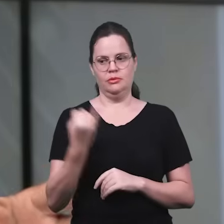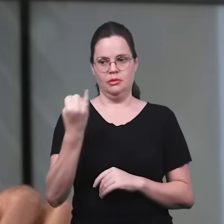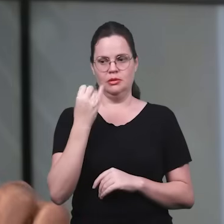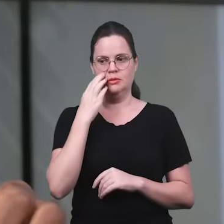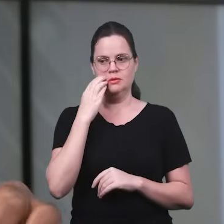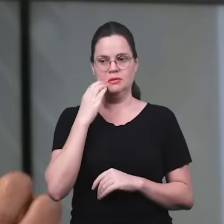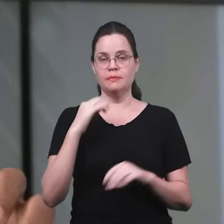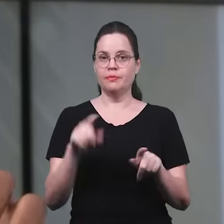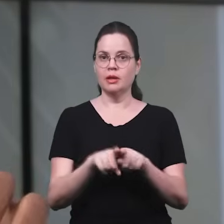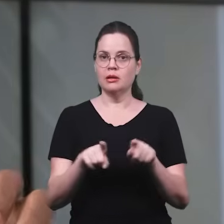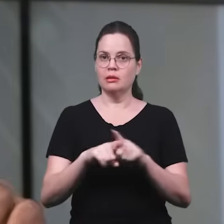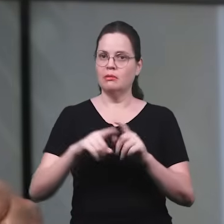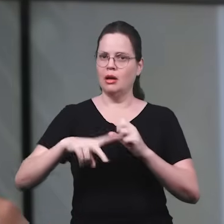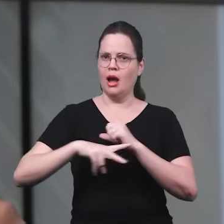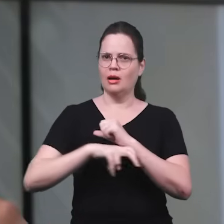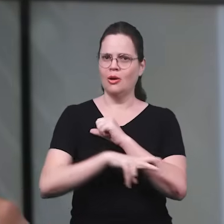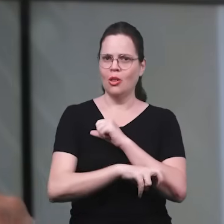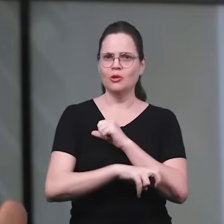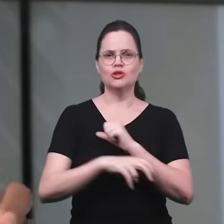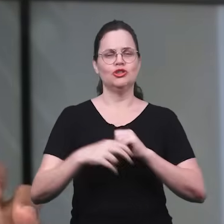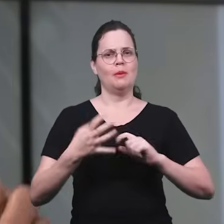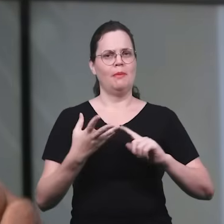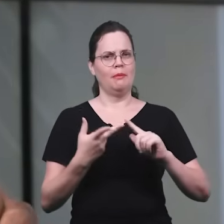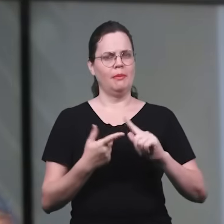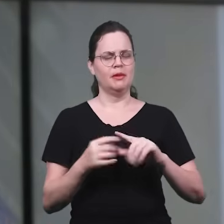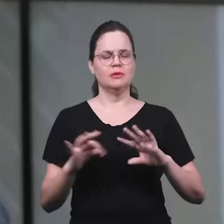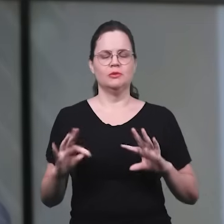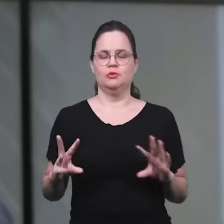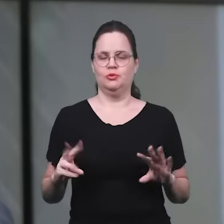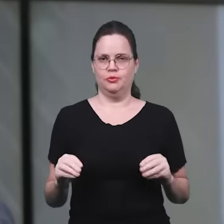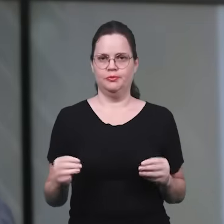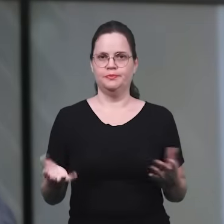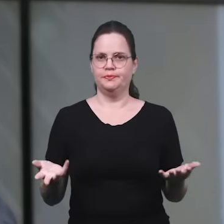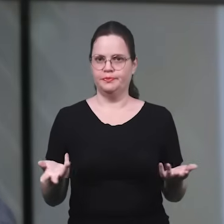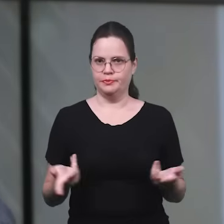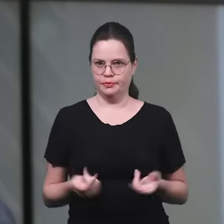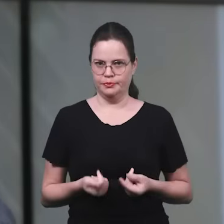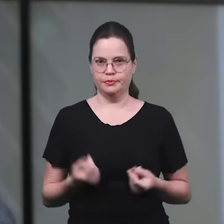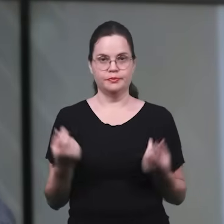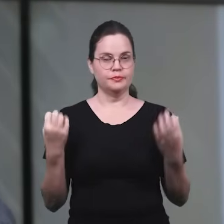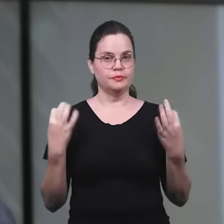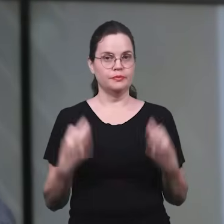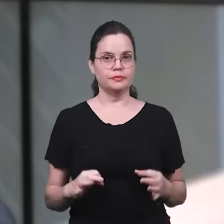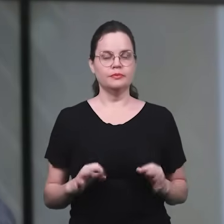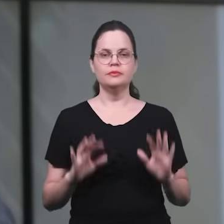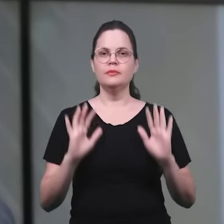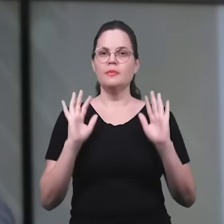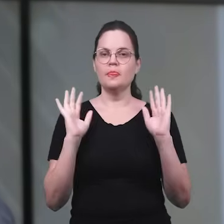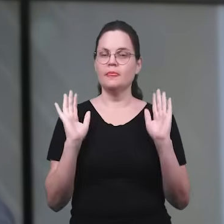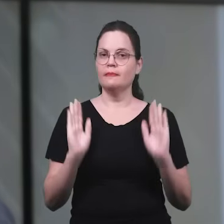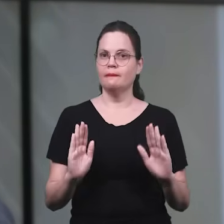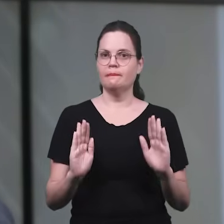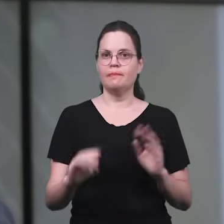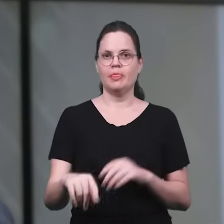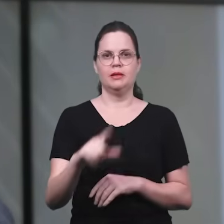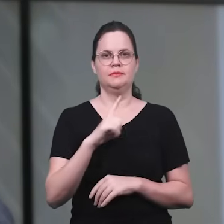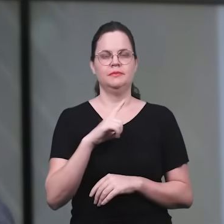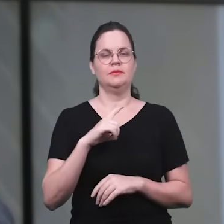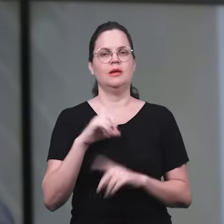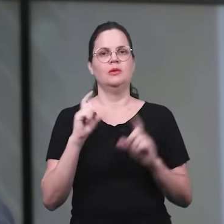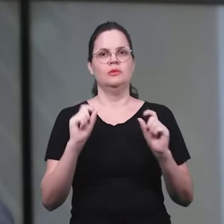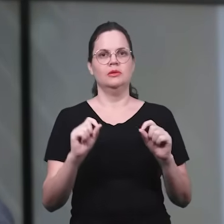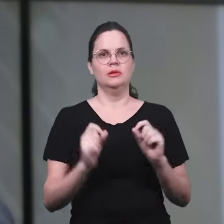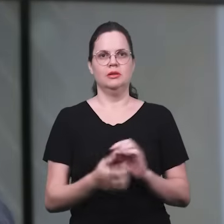inclusive arqueologia e tudo mais. É maravilhoso isso. Agora, só que existe uma